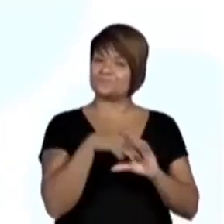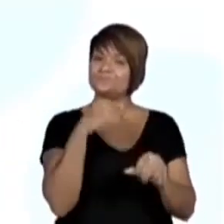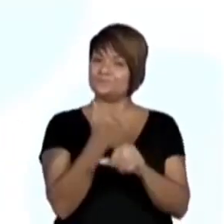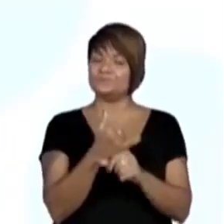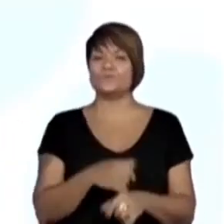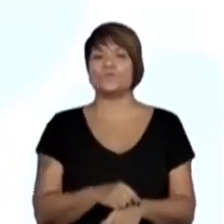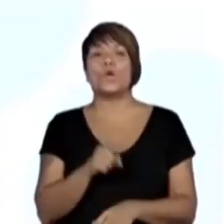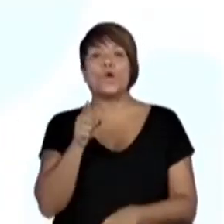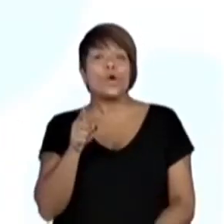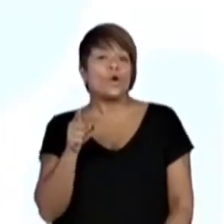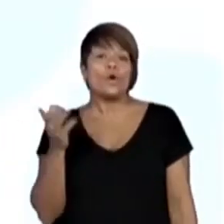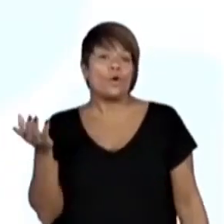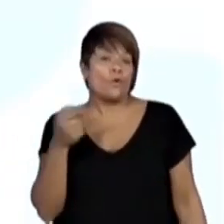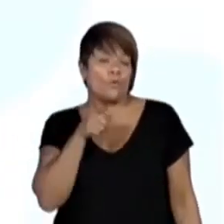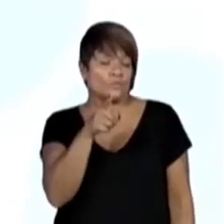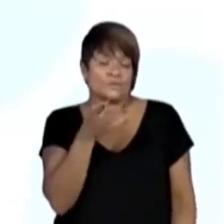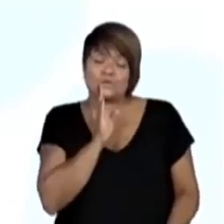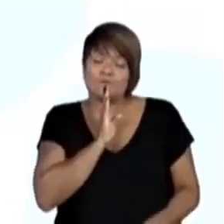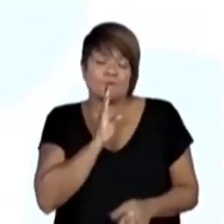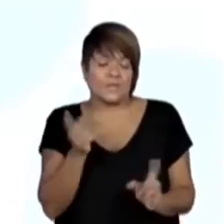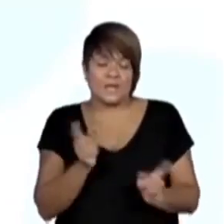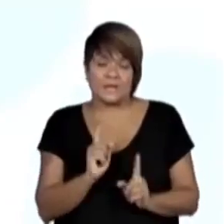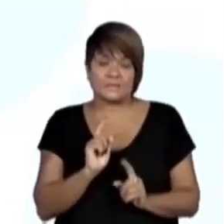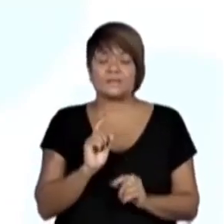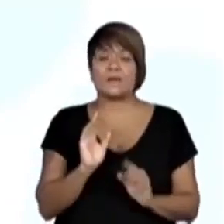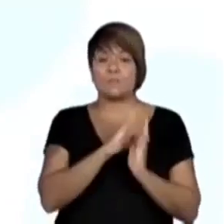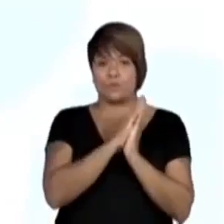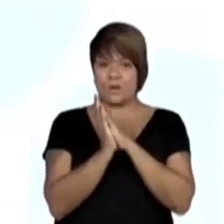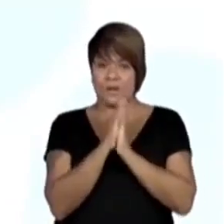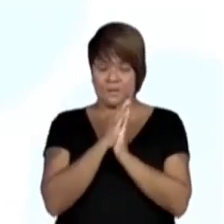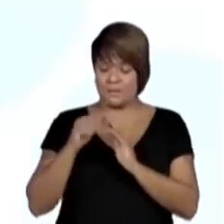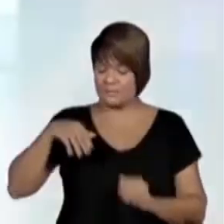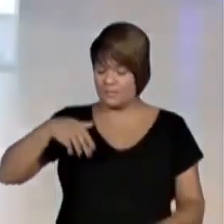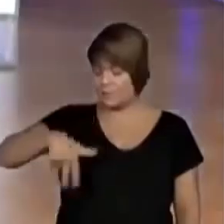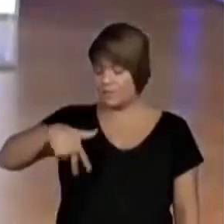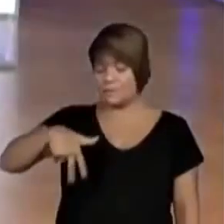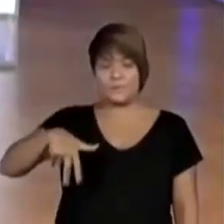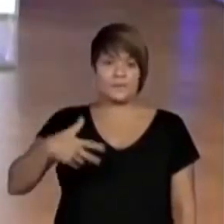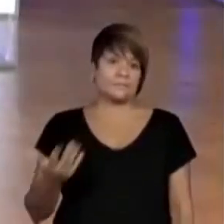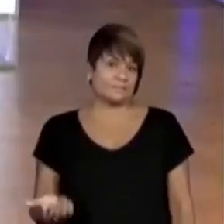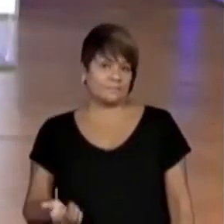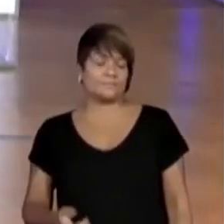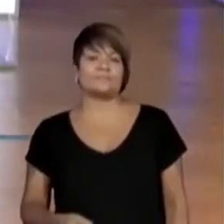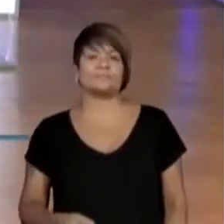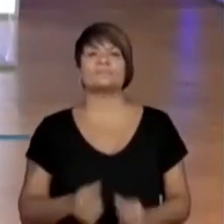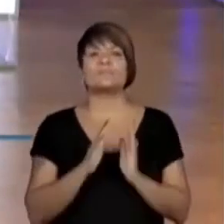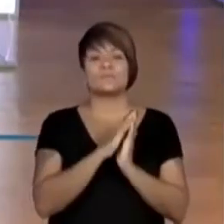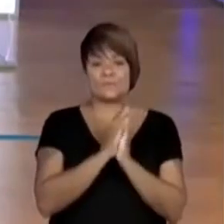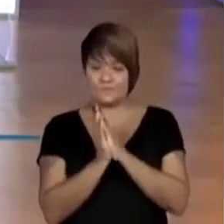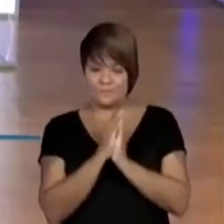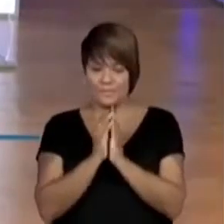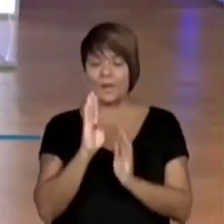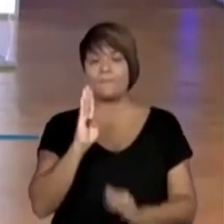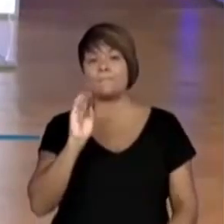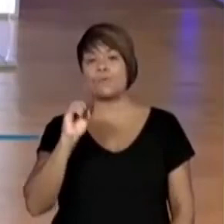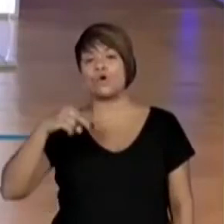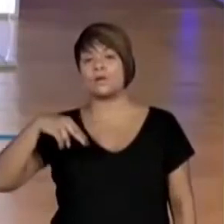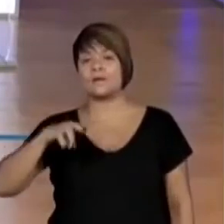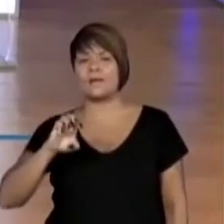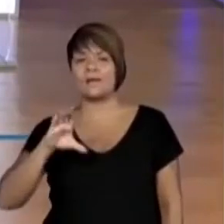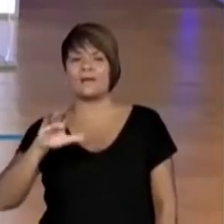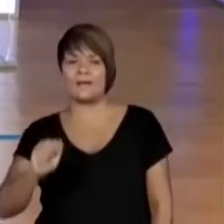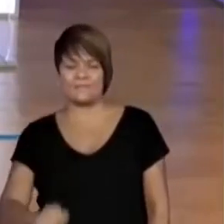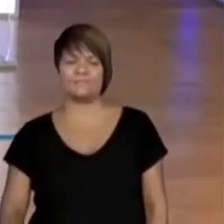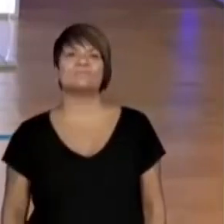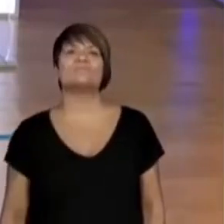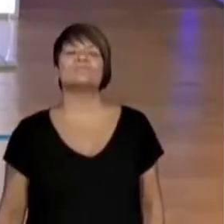os estudantes que não conhecem a boneca Abayomi. E tem uma história toda por trás dela, né, professor? Da boneca Abayomi. Tem